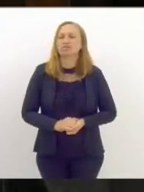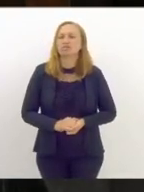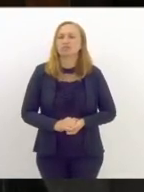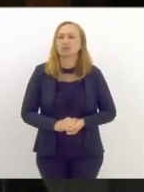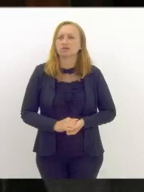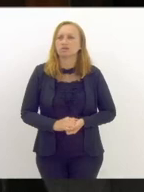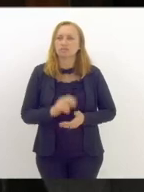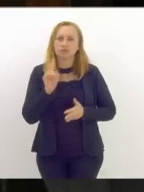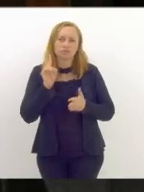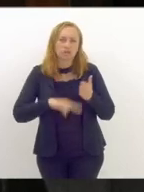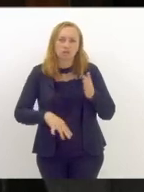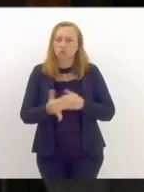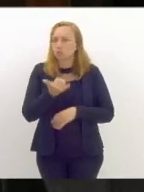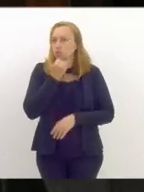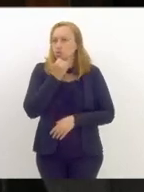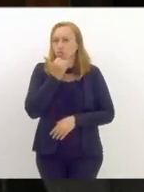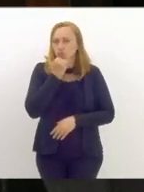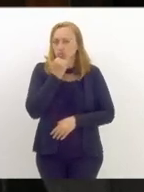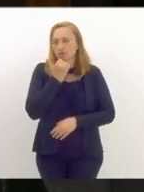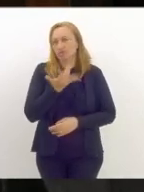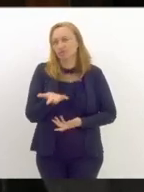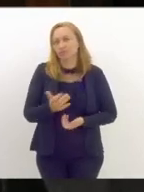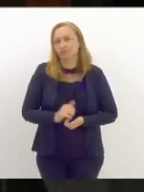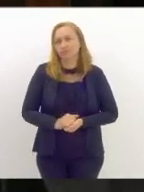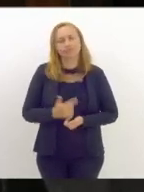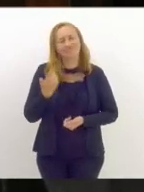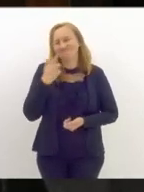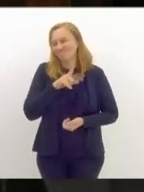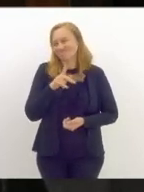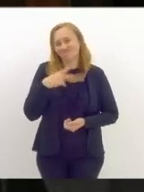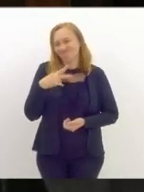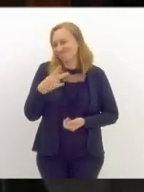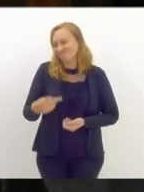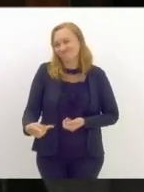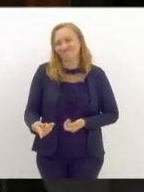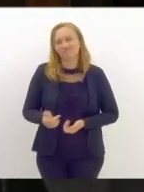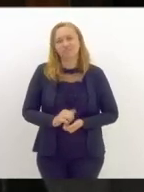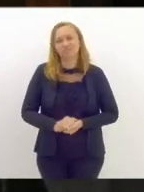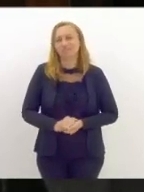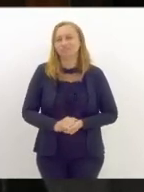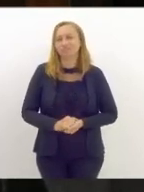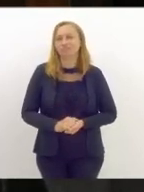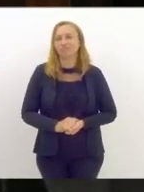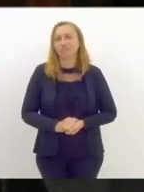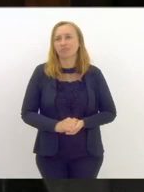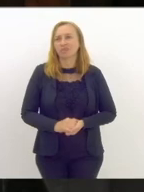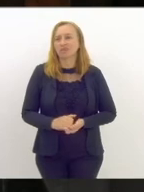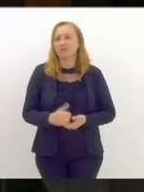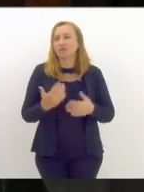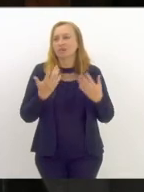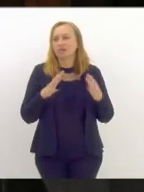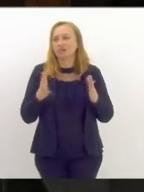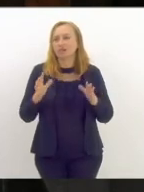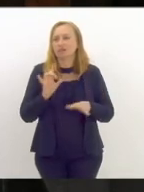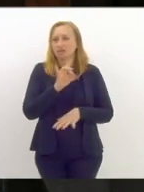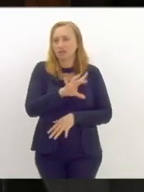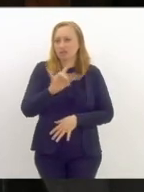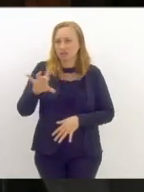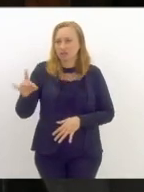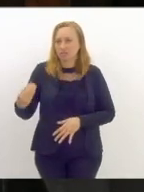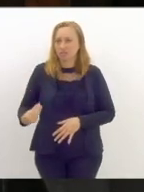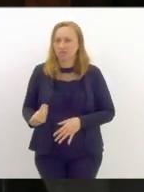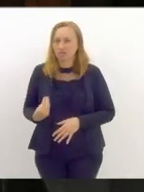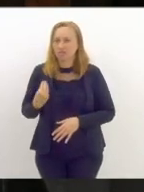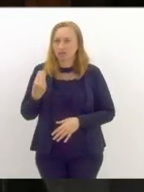Eu vou ler, gente. Desculpa que eu não vou... conseguir falar. Eu gostaria de cumprimentar cada um de vocês aqui